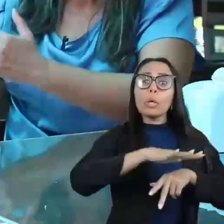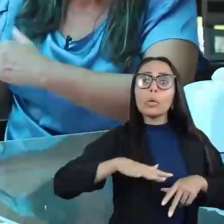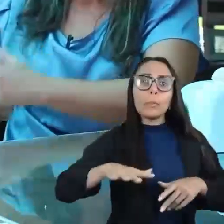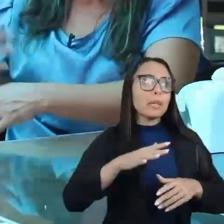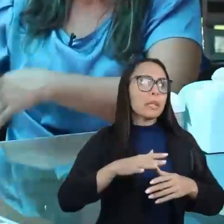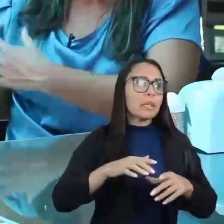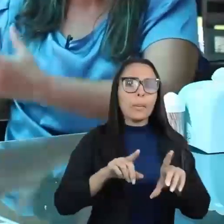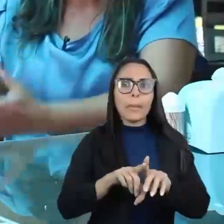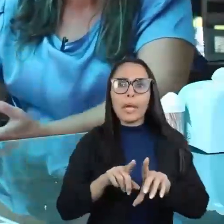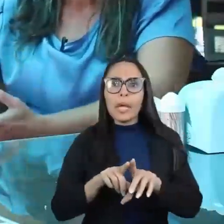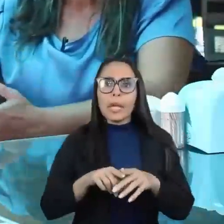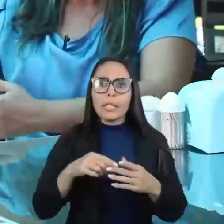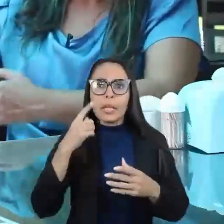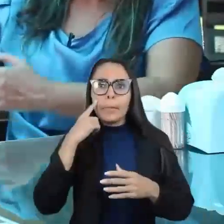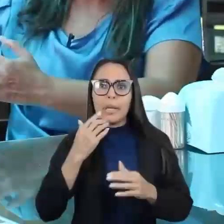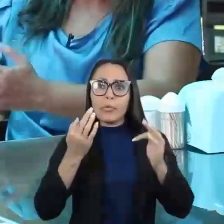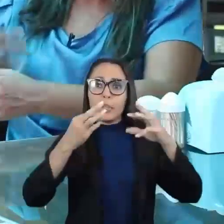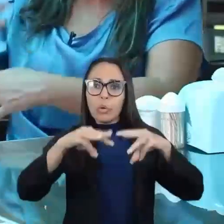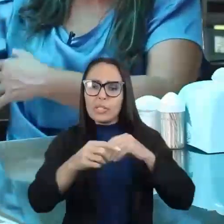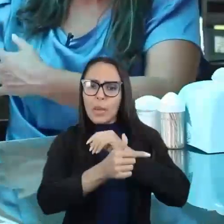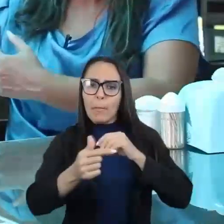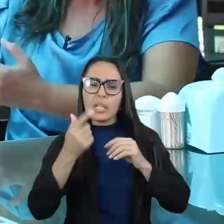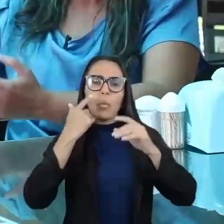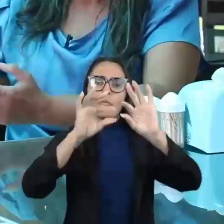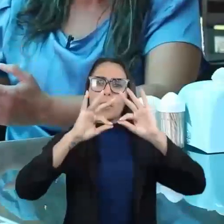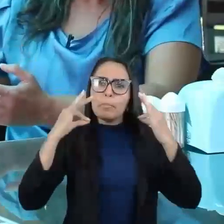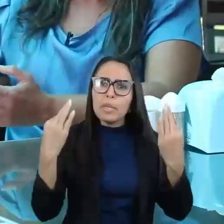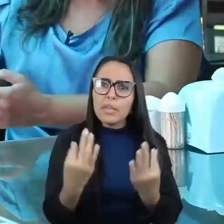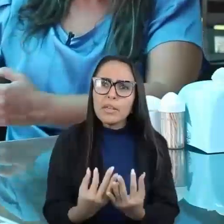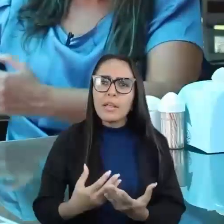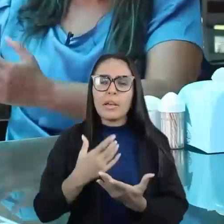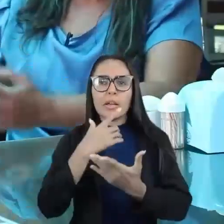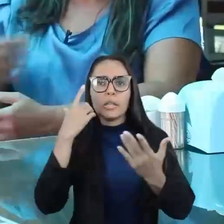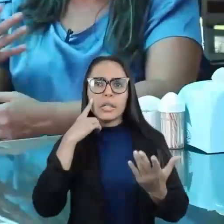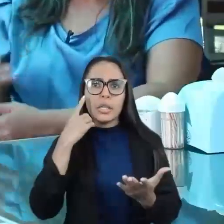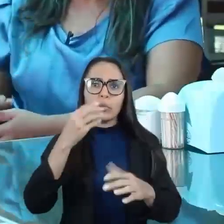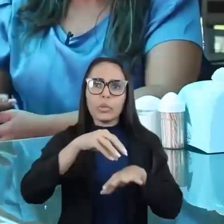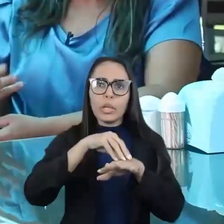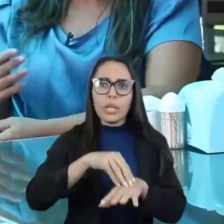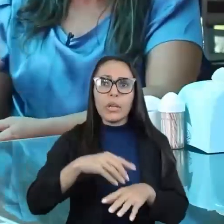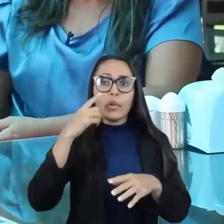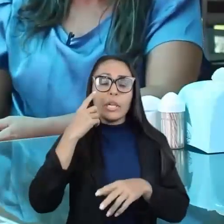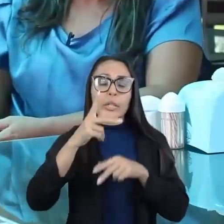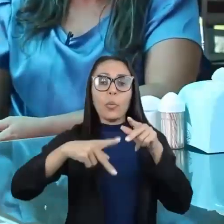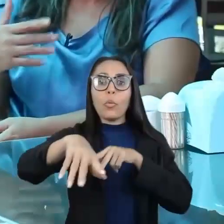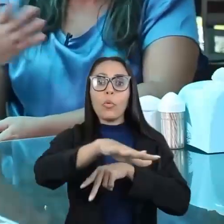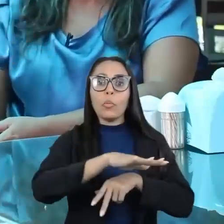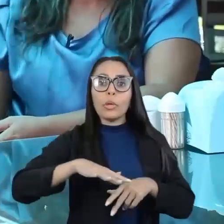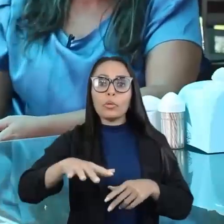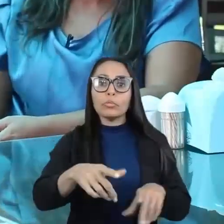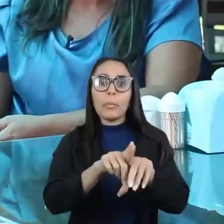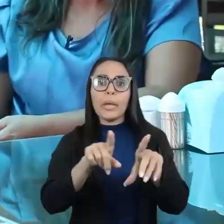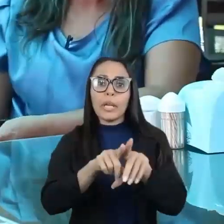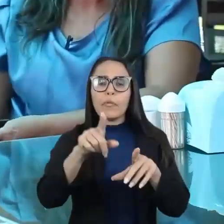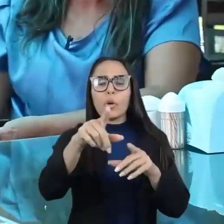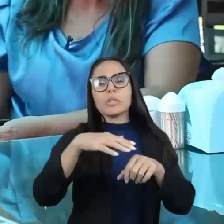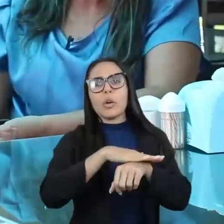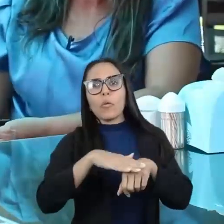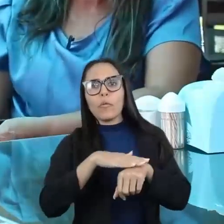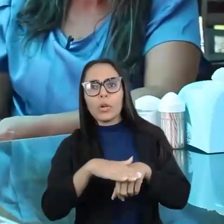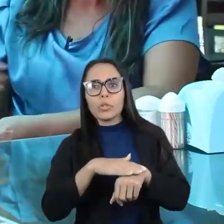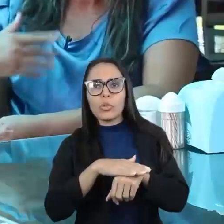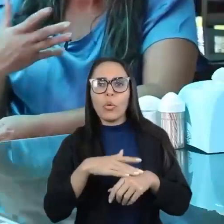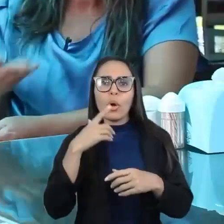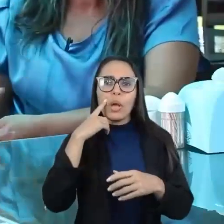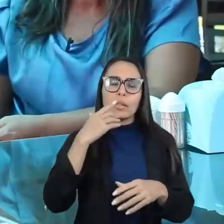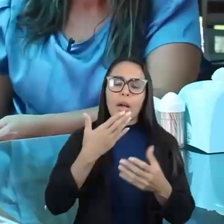já vem final de semana com a família, esse público do delivery, né? E tem um outro público que você falou na conversa informal conosco